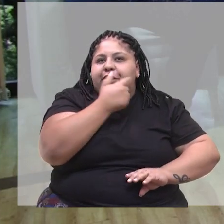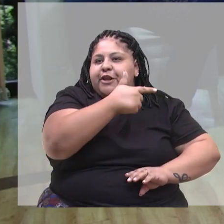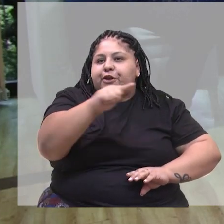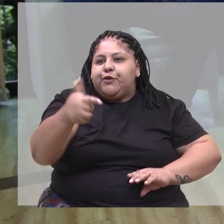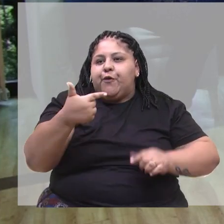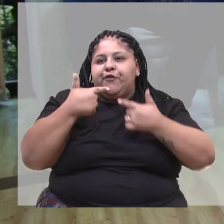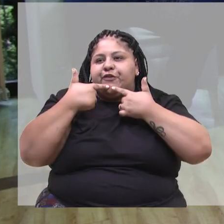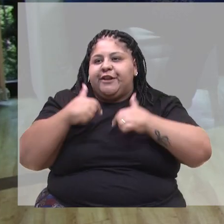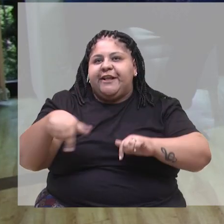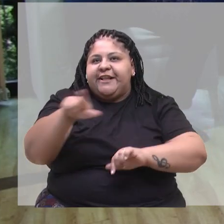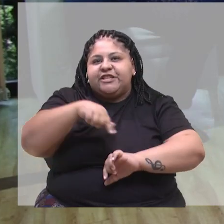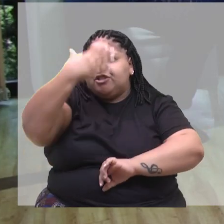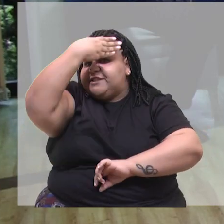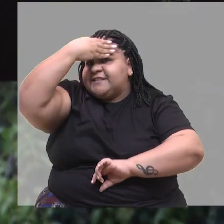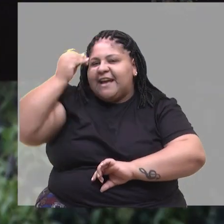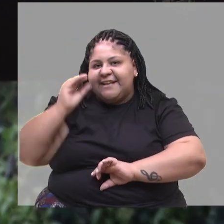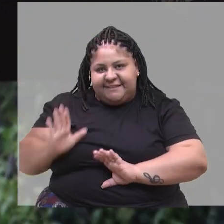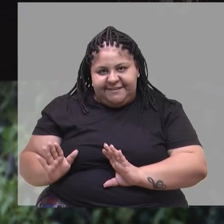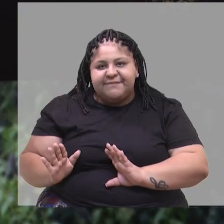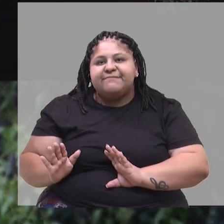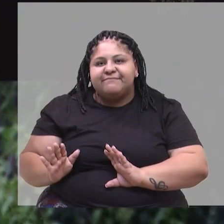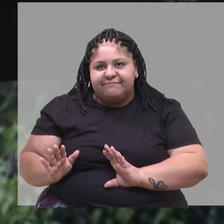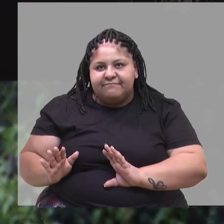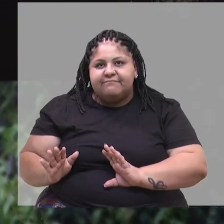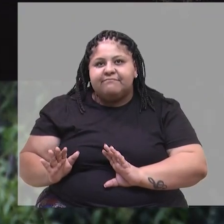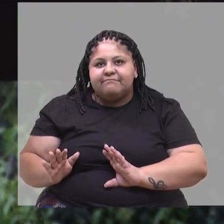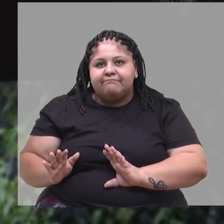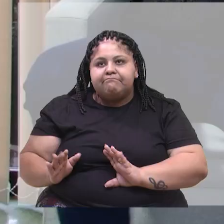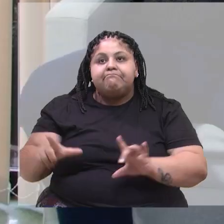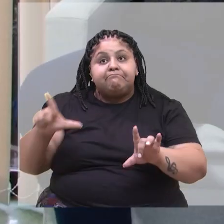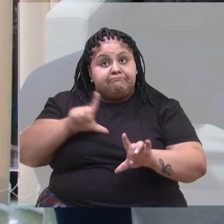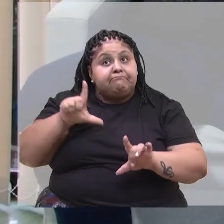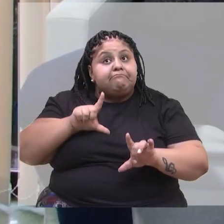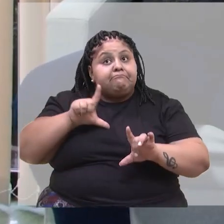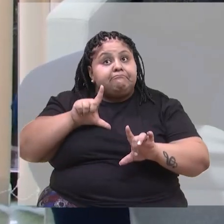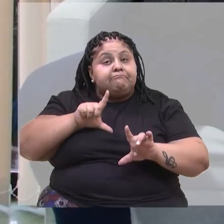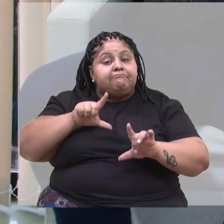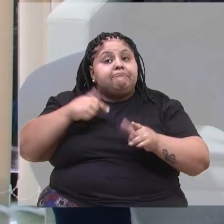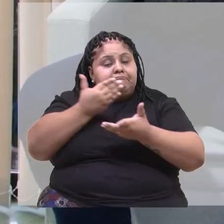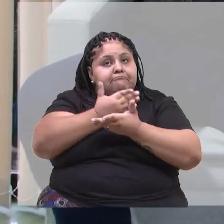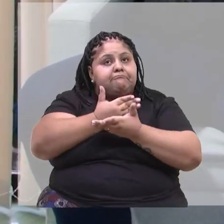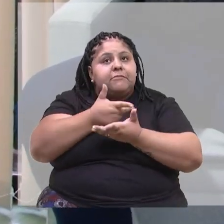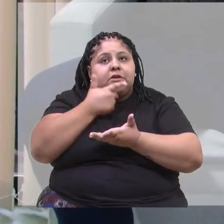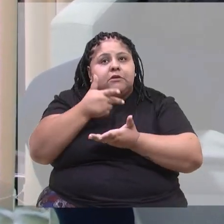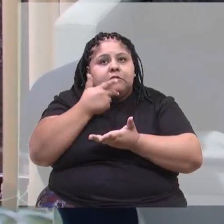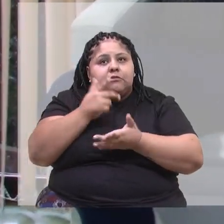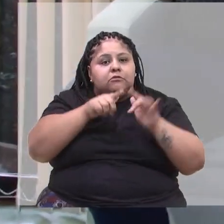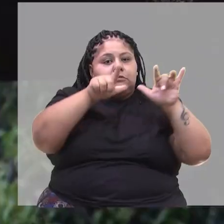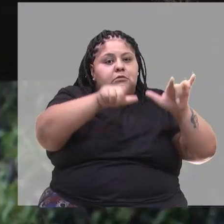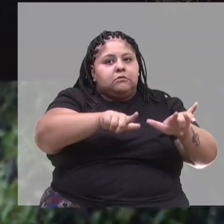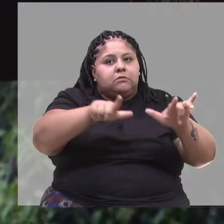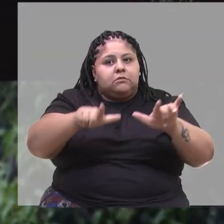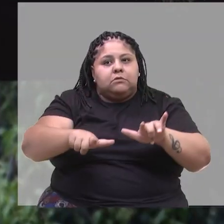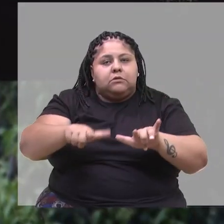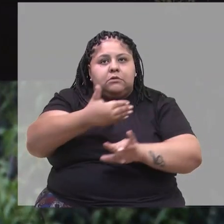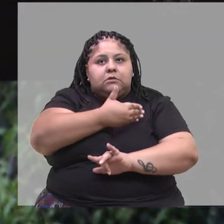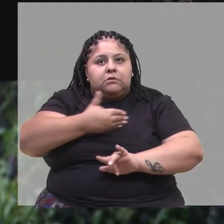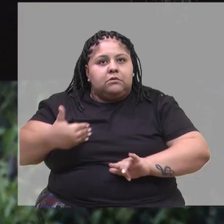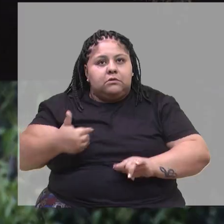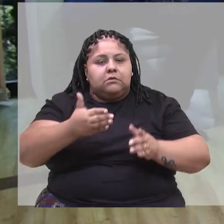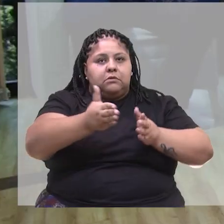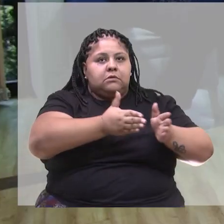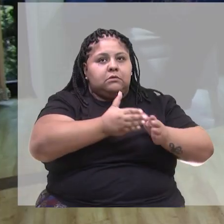qualquer outra língua. A gente esquece, né? A gente esquece. Pegando um gancho teu, a único lugar, espaço público que